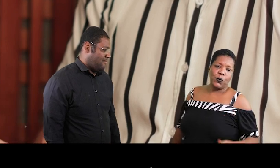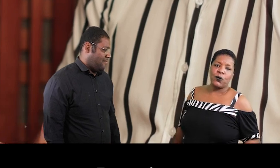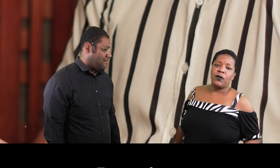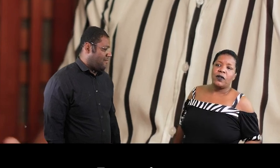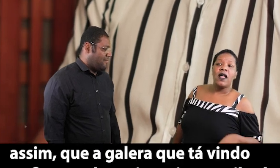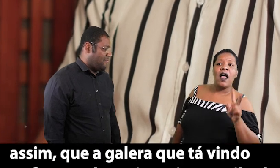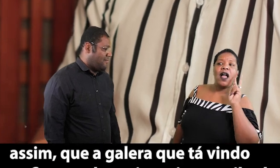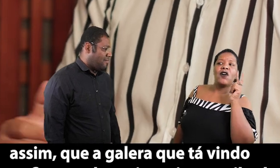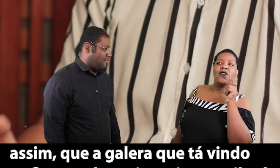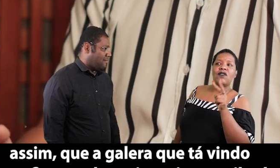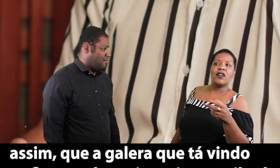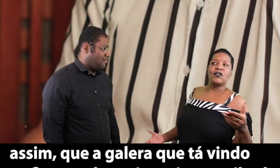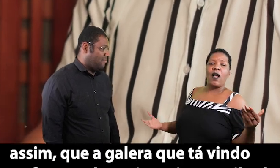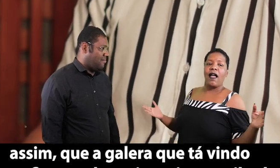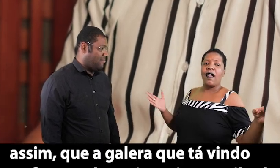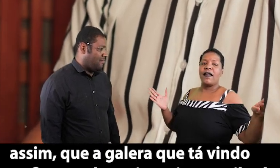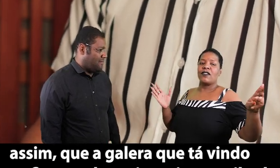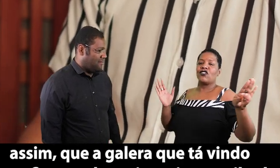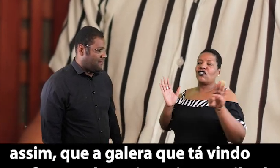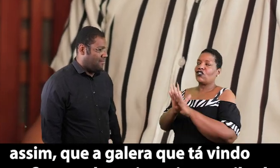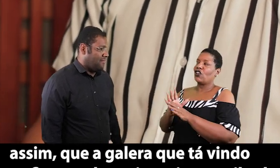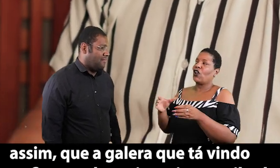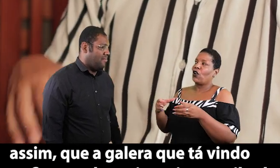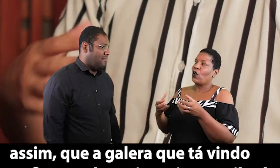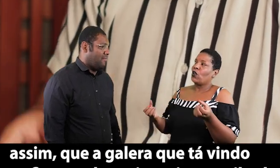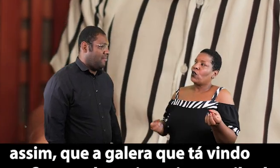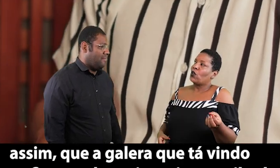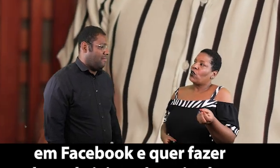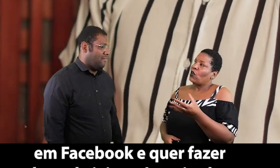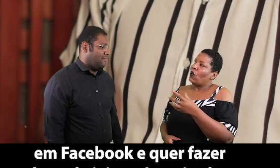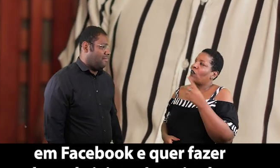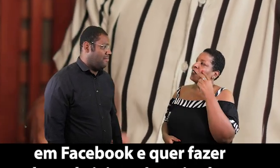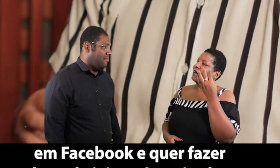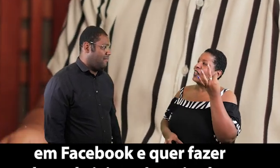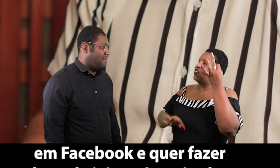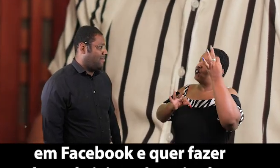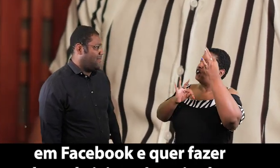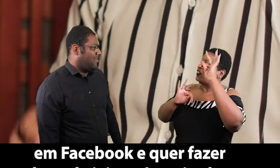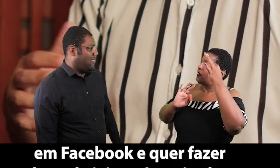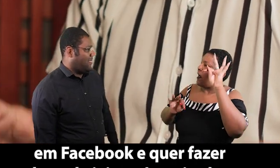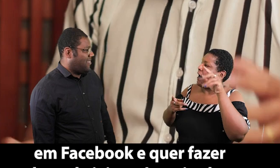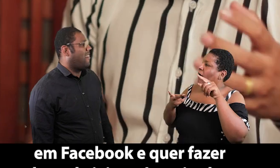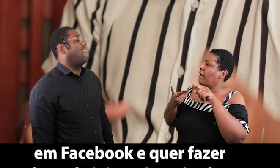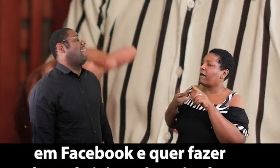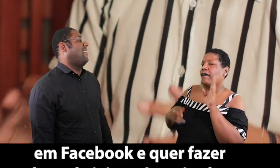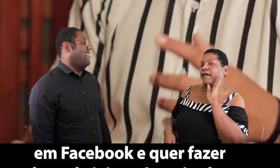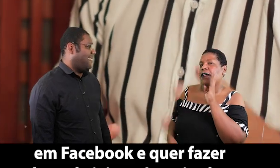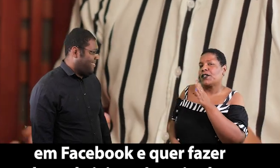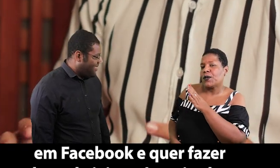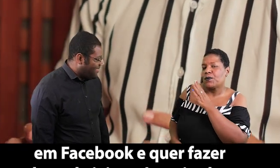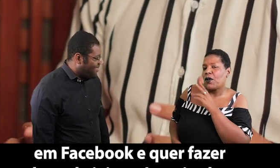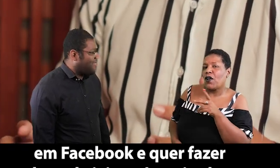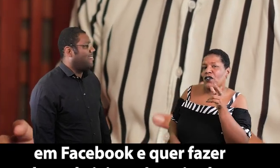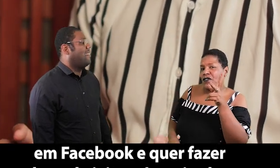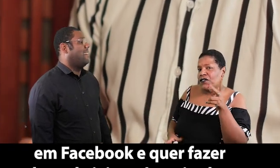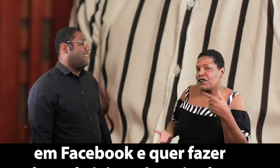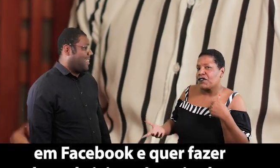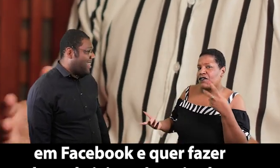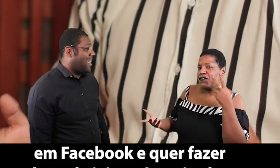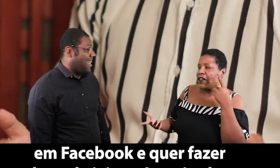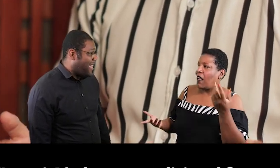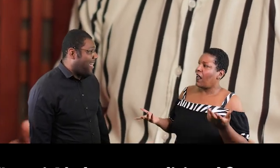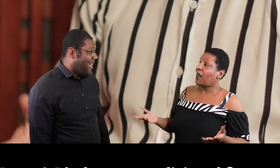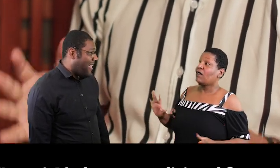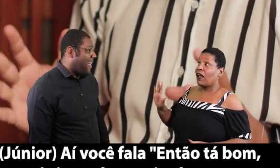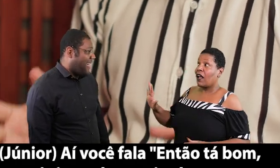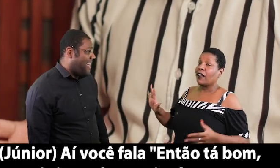E eu vejo assim que a galera que tá vindo agora fica vendo muita coisa em TikTok, em Facebook, e quer fazer daquele jeito, só as viradas. Aí E você a fala base, o assim,